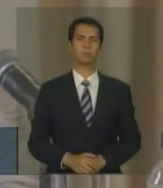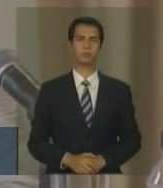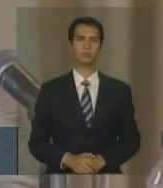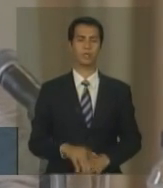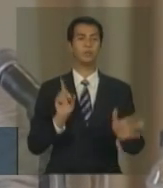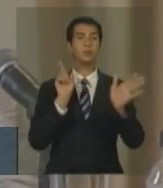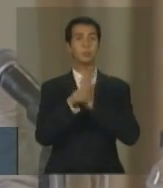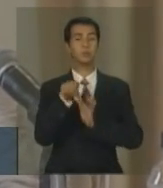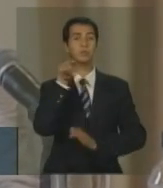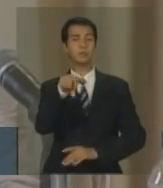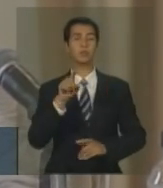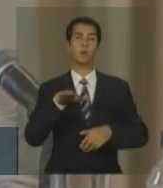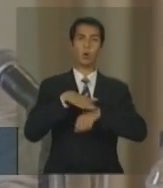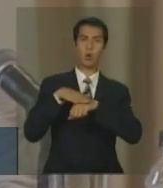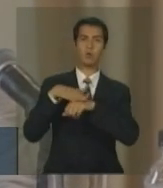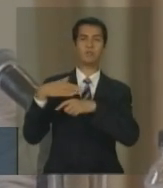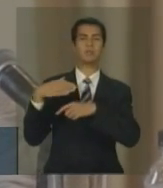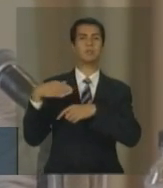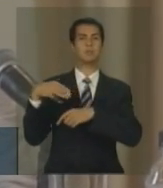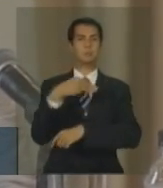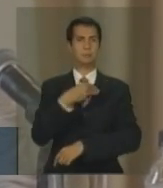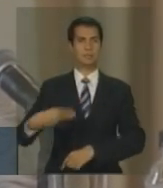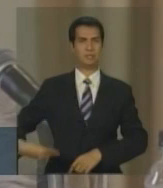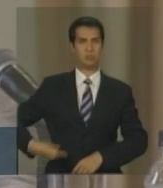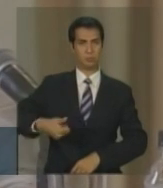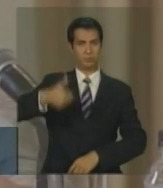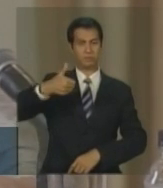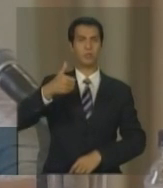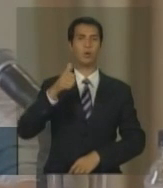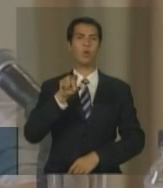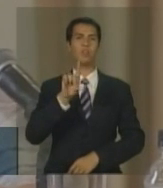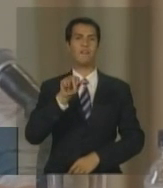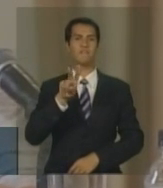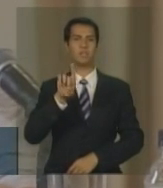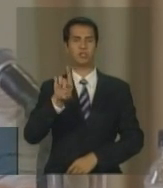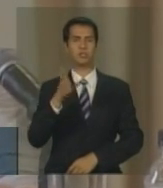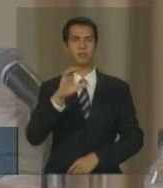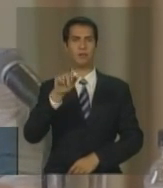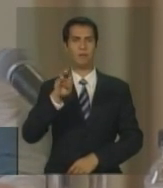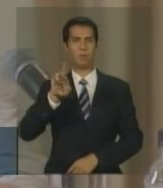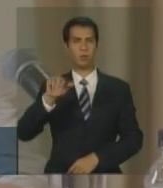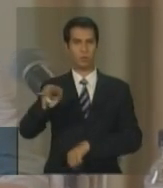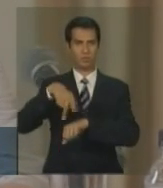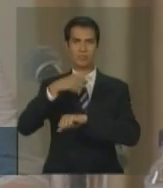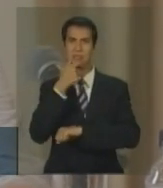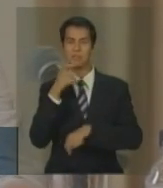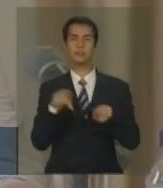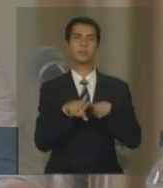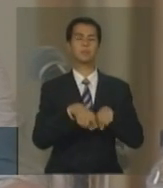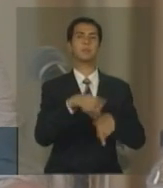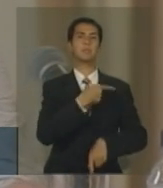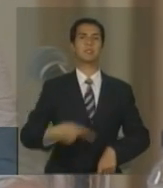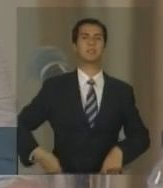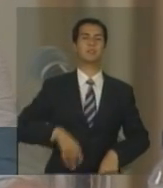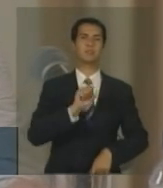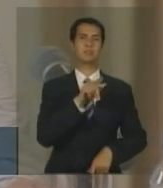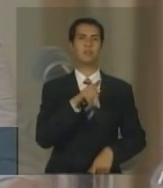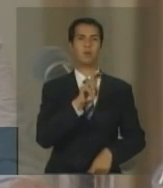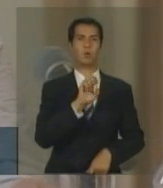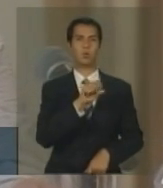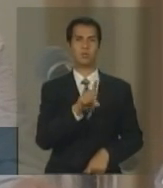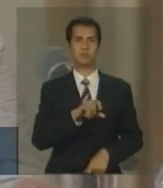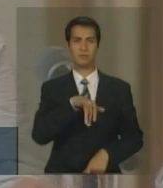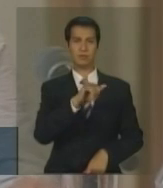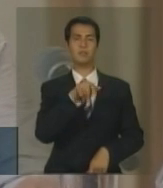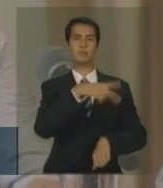e o presidente Sarkozy, eu sei que a senhora tratou da crise econômica mundial e da